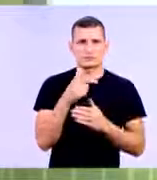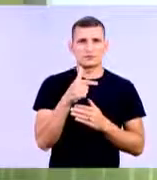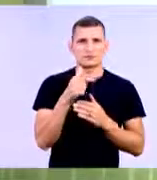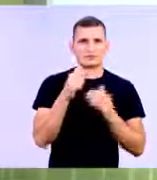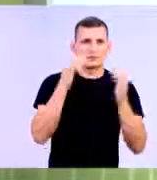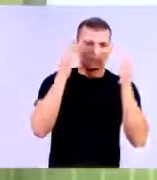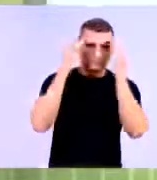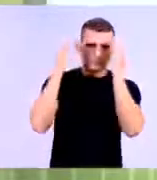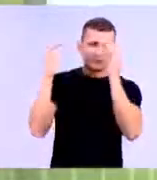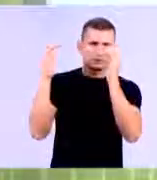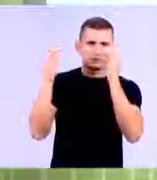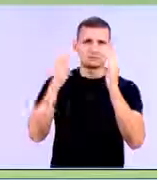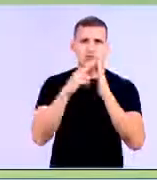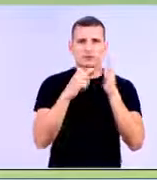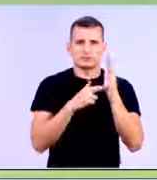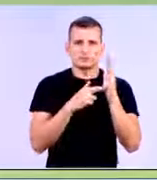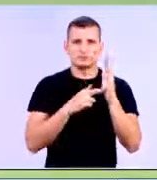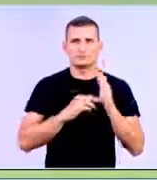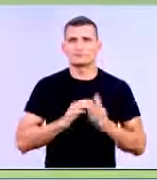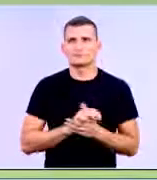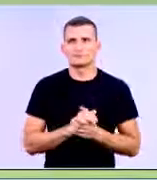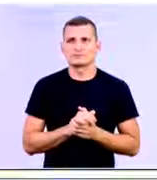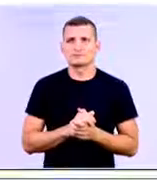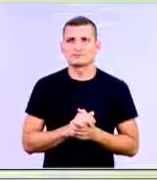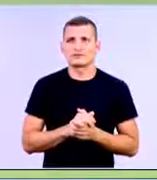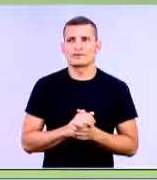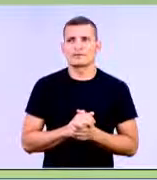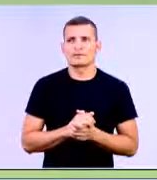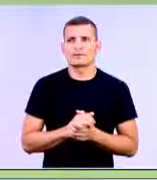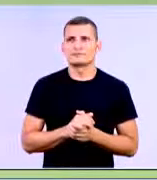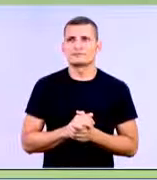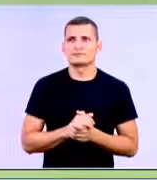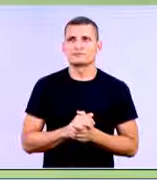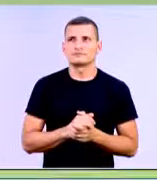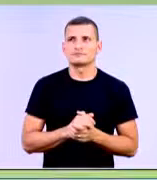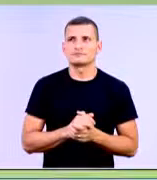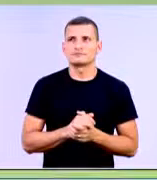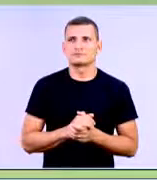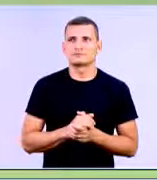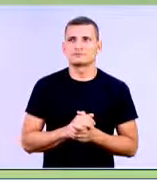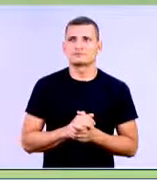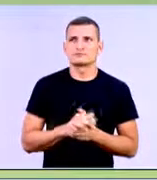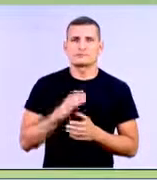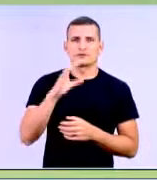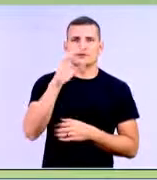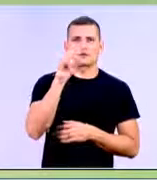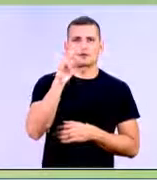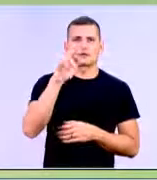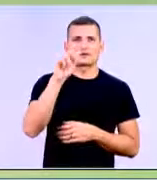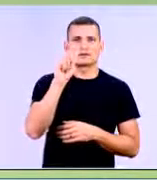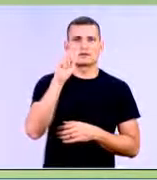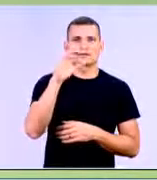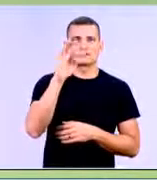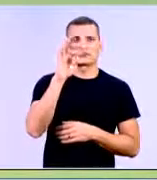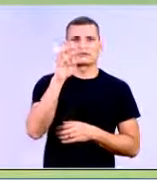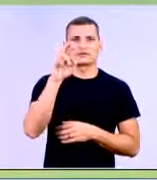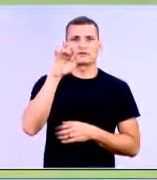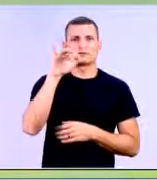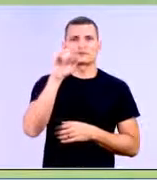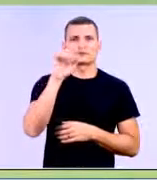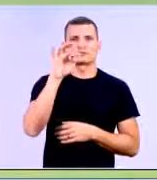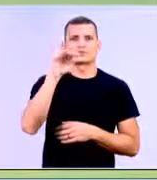foi definido, certo? Nós temos aqui mais. Com relação às características de uma boa política de